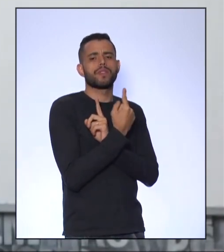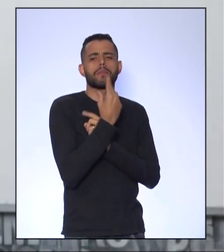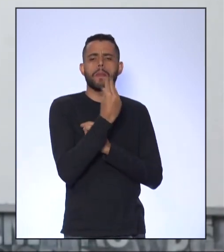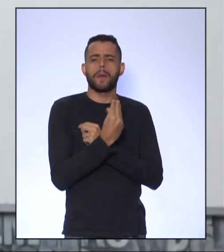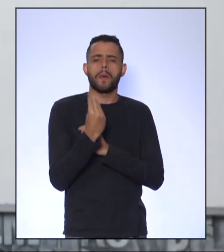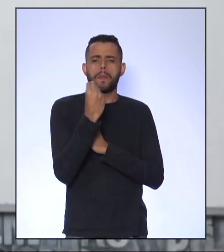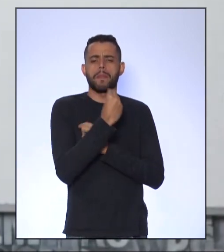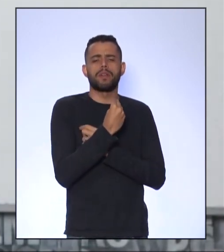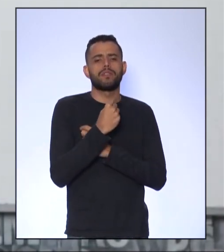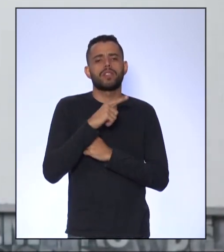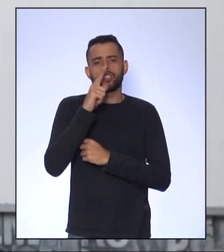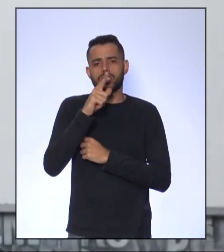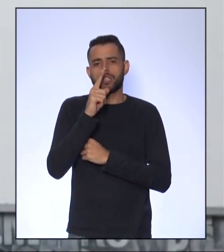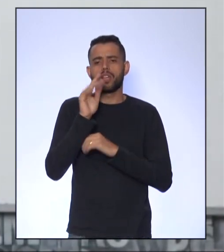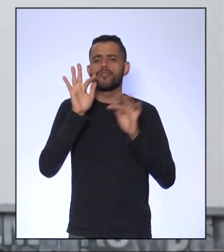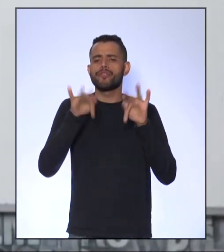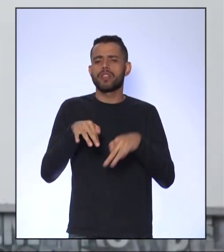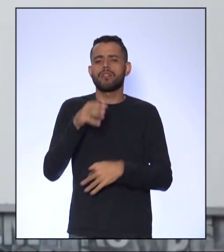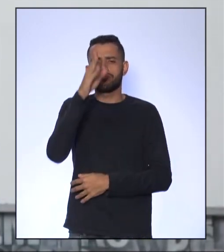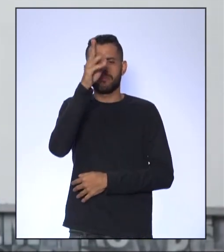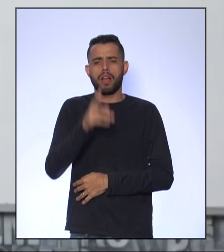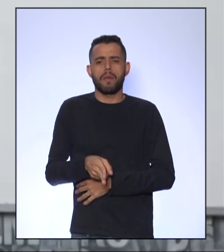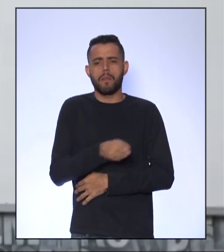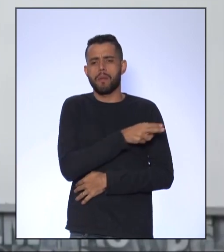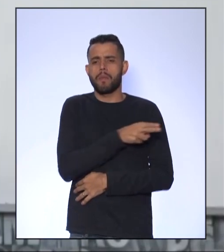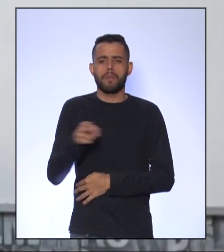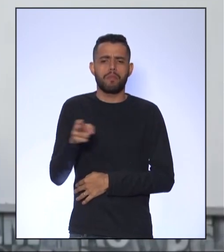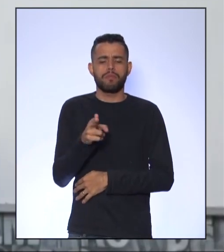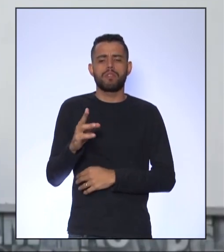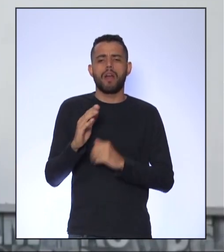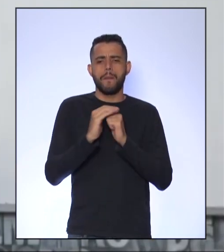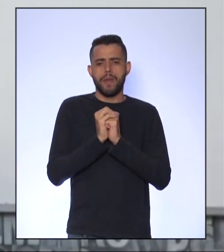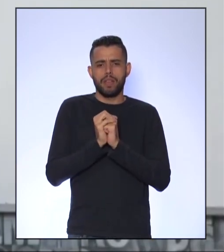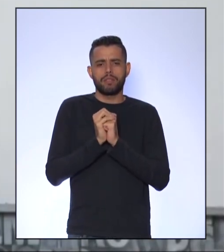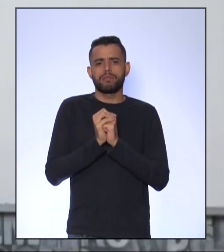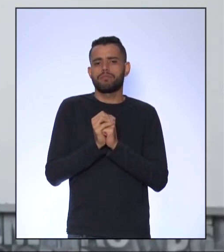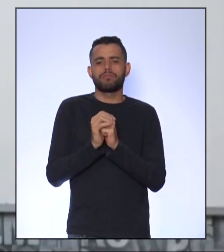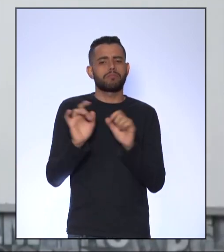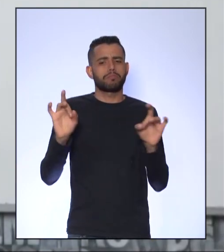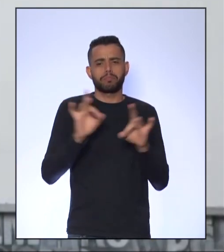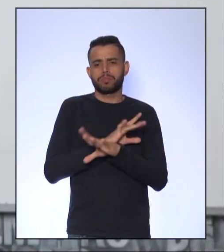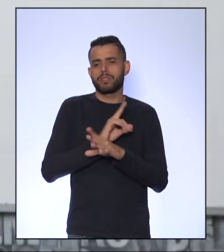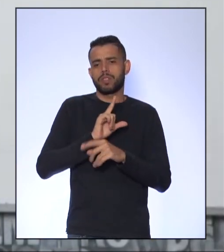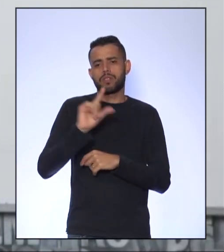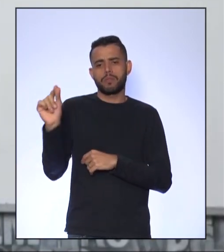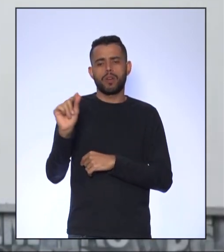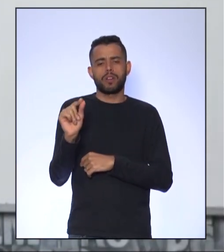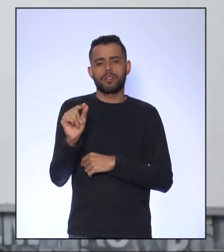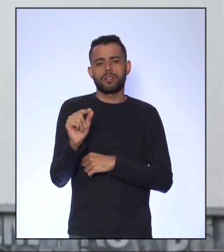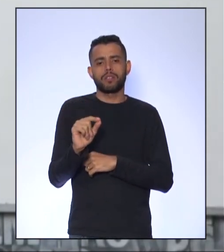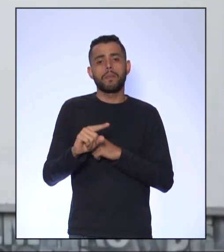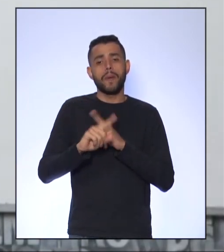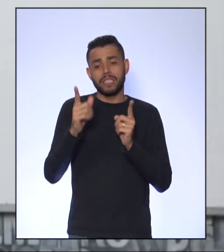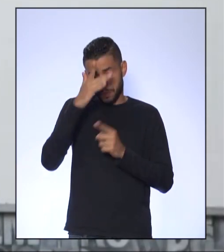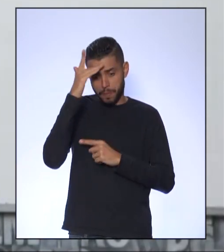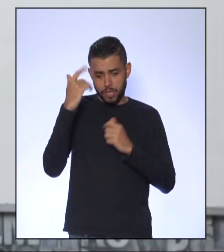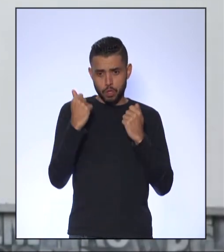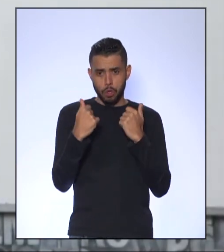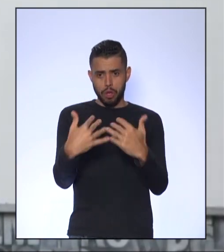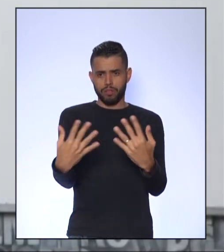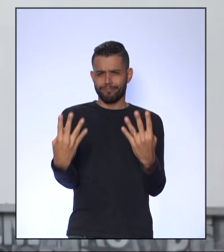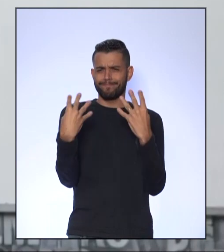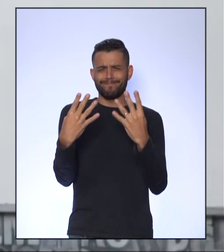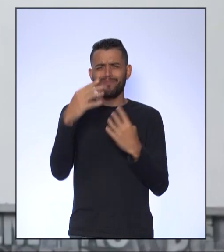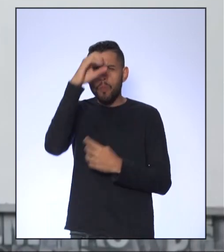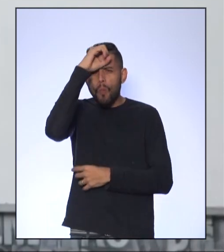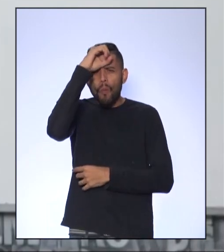vira, em nome do Pai, do Filho e do Espírito Santo, amém. Essa parte o pessoal entende, hora de ir embora. Mas eles não entendiam o que